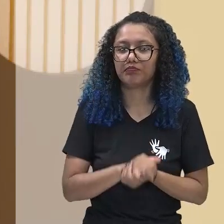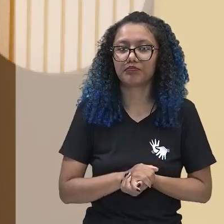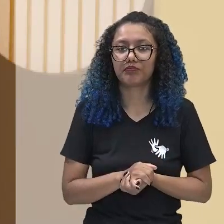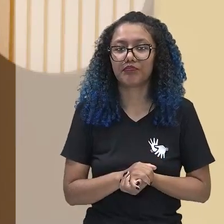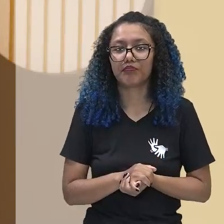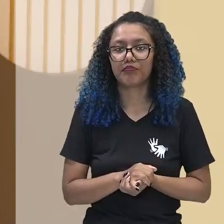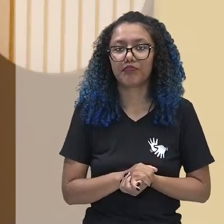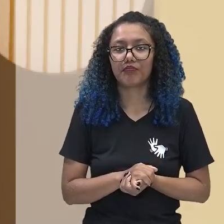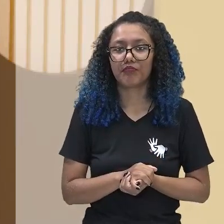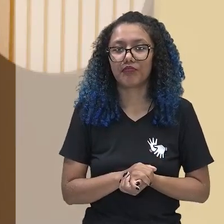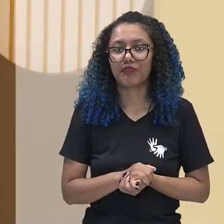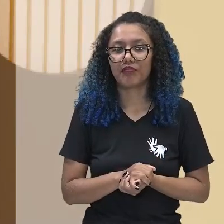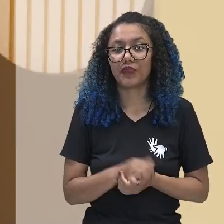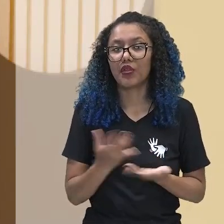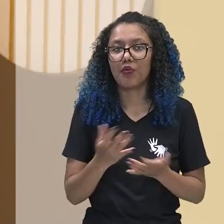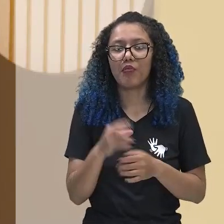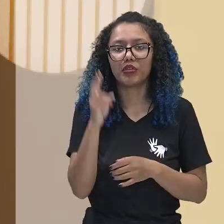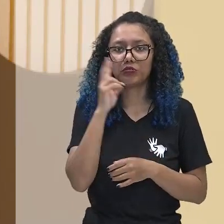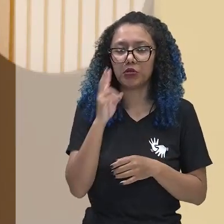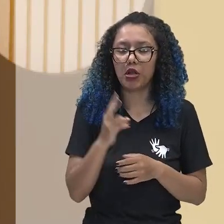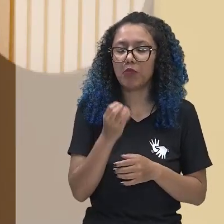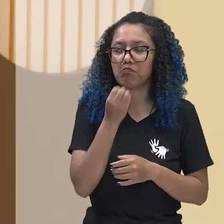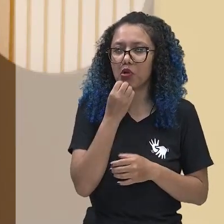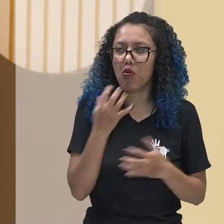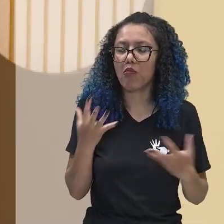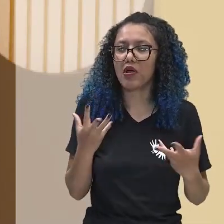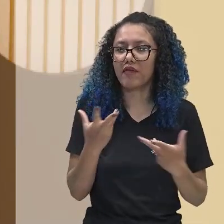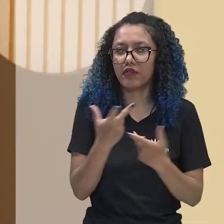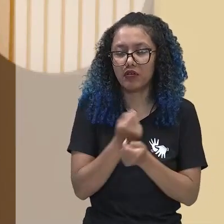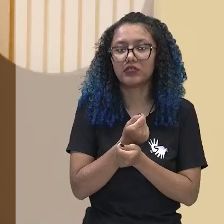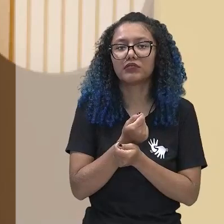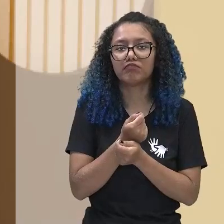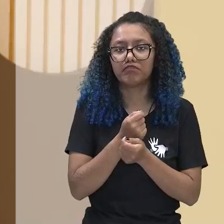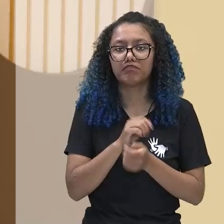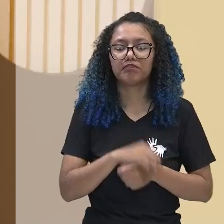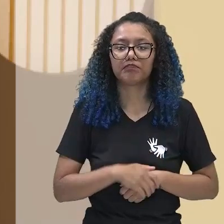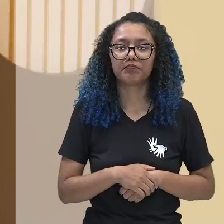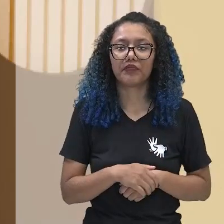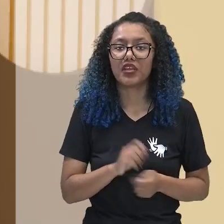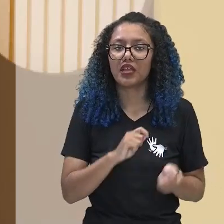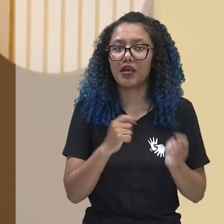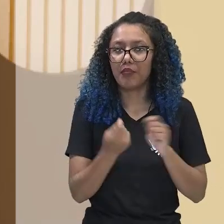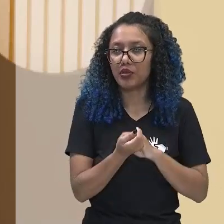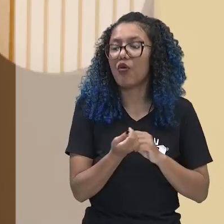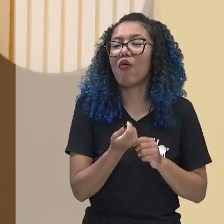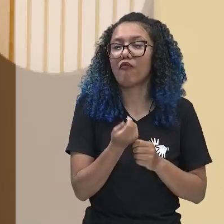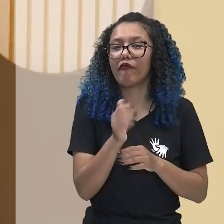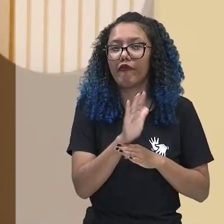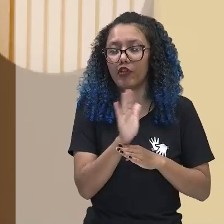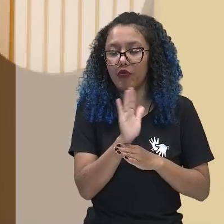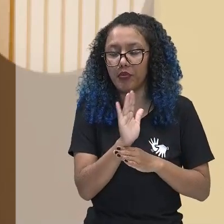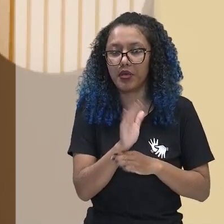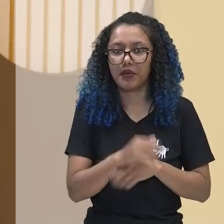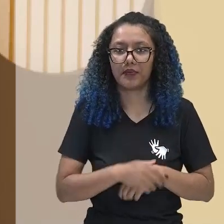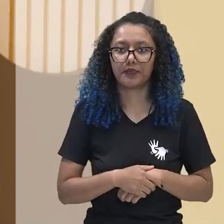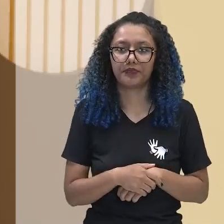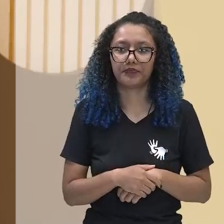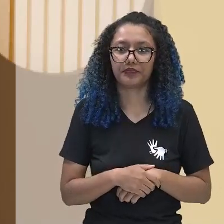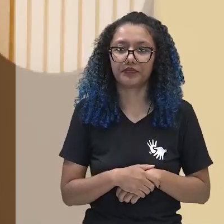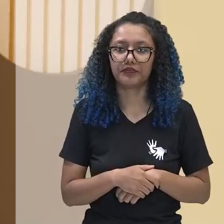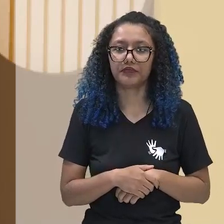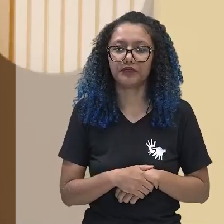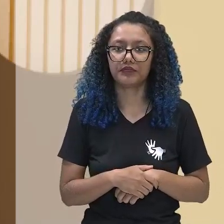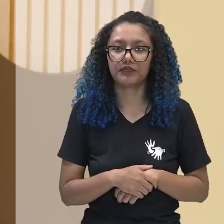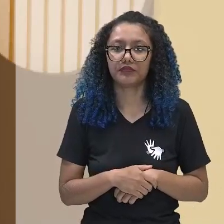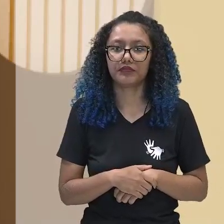filme. E olha que maravilha, né? Como eu disse para vocês, não é só algo comercial, mas é algo aí que vai valer para